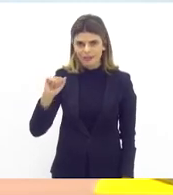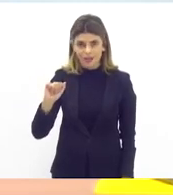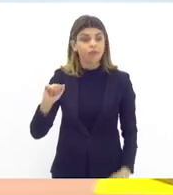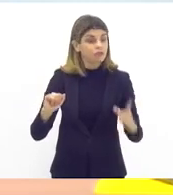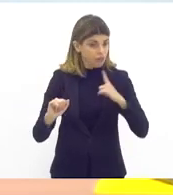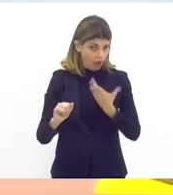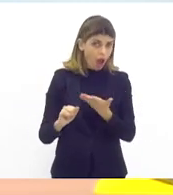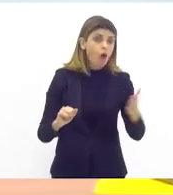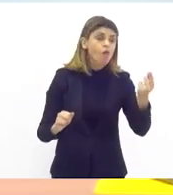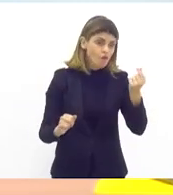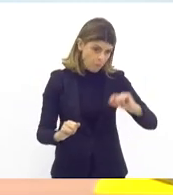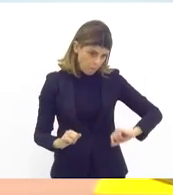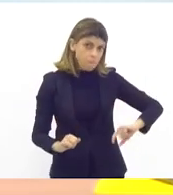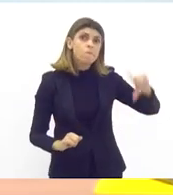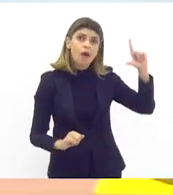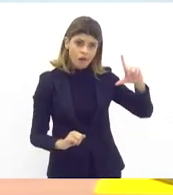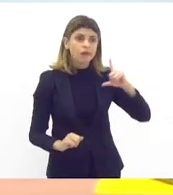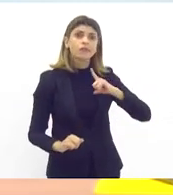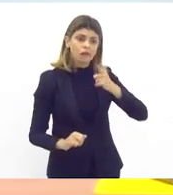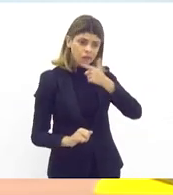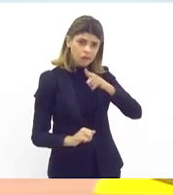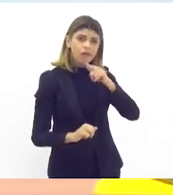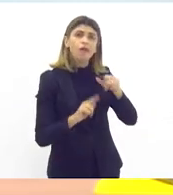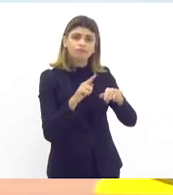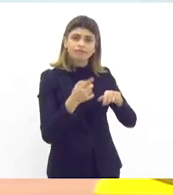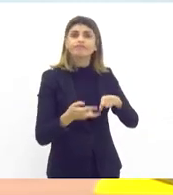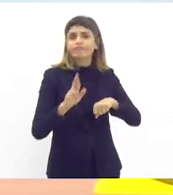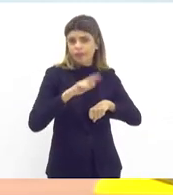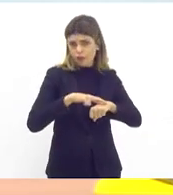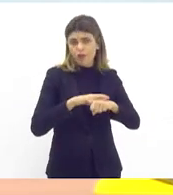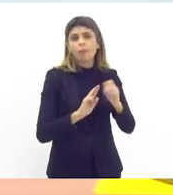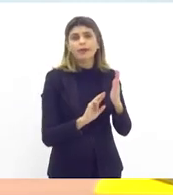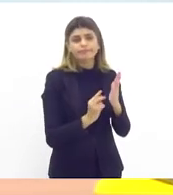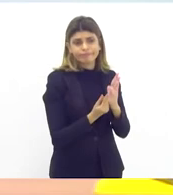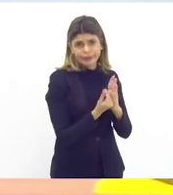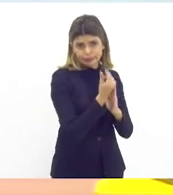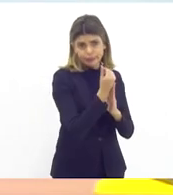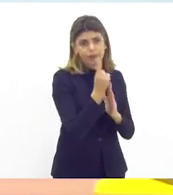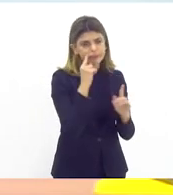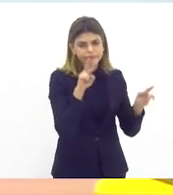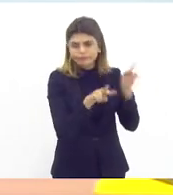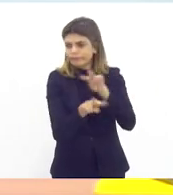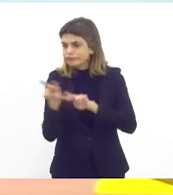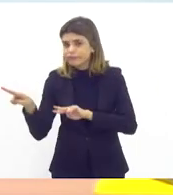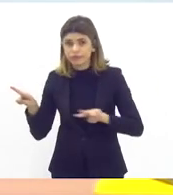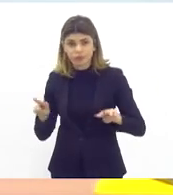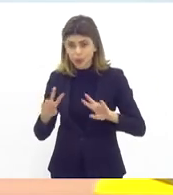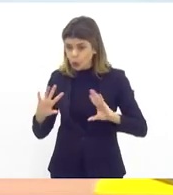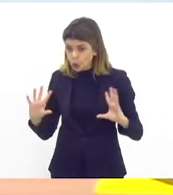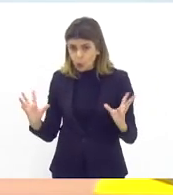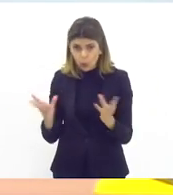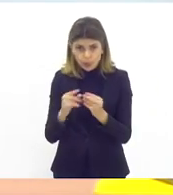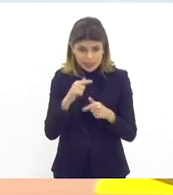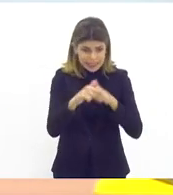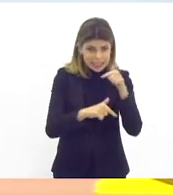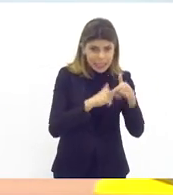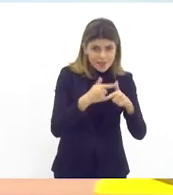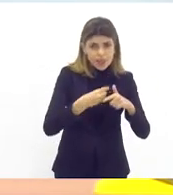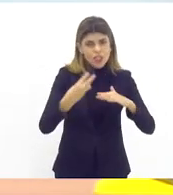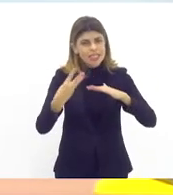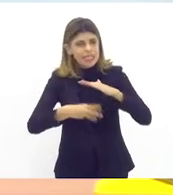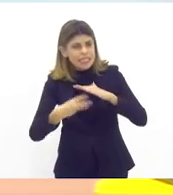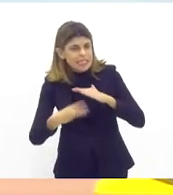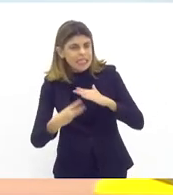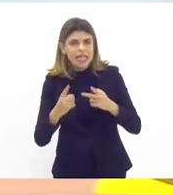alta, e setores que estão sendo beneficiados hoje pela reforma, porque são dominantemente de meio de cadeia. Toda essa parte de serviço